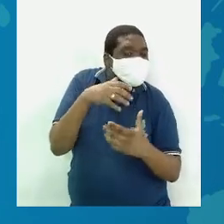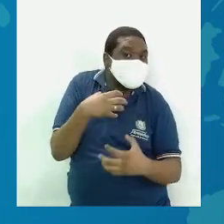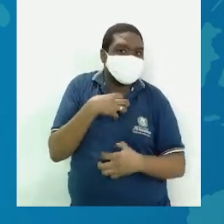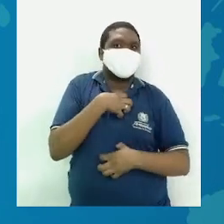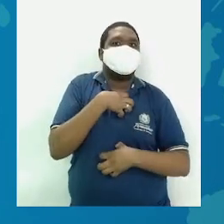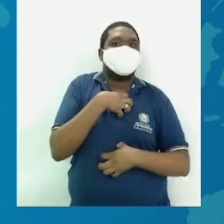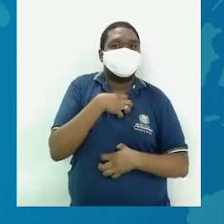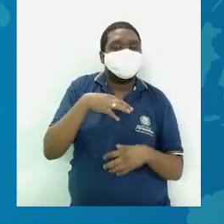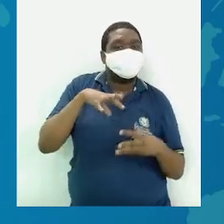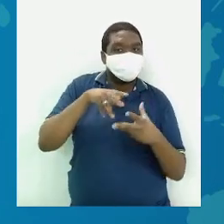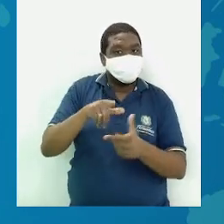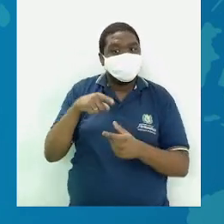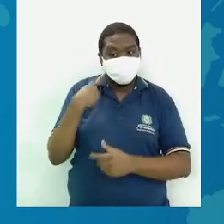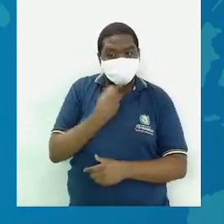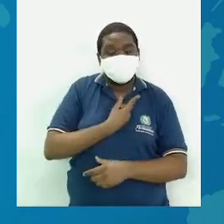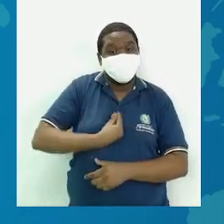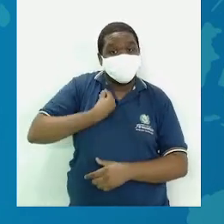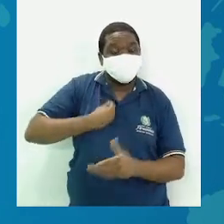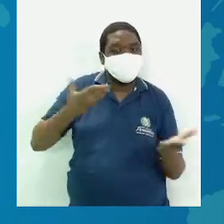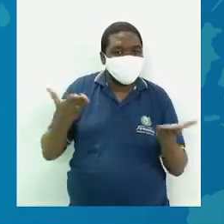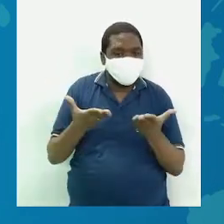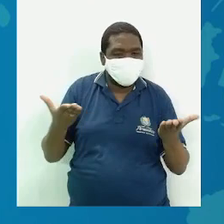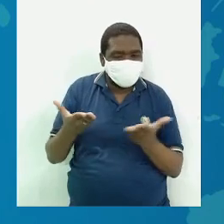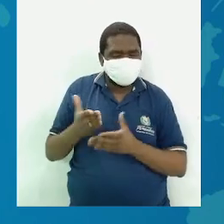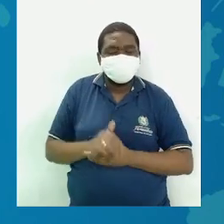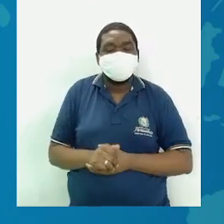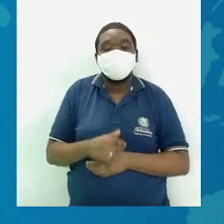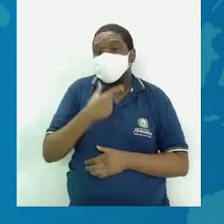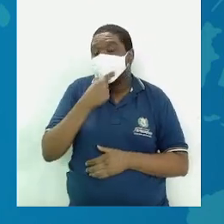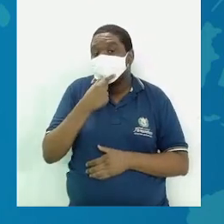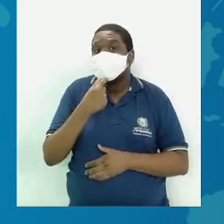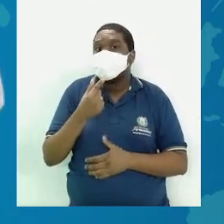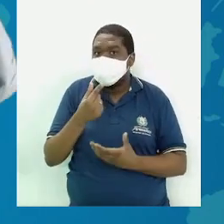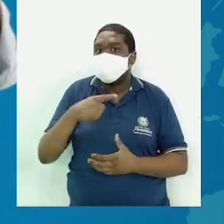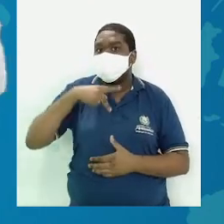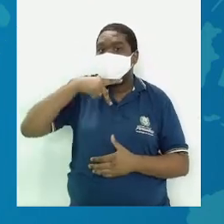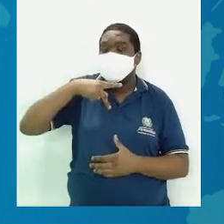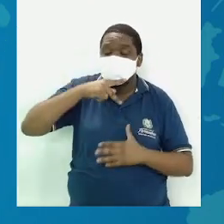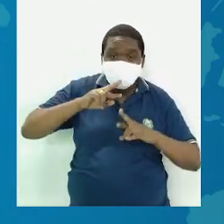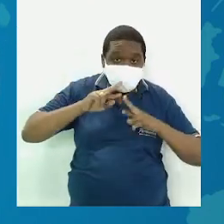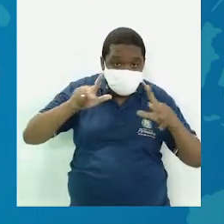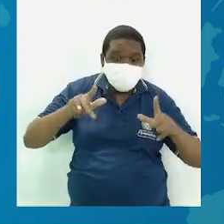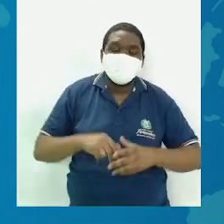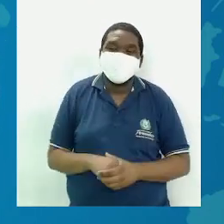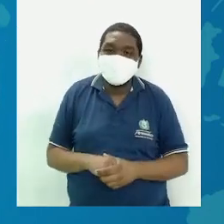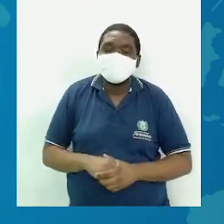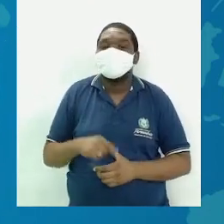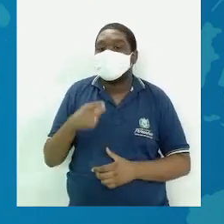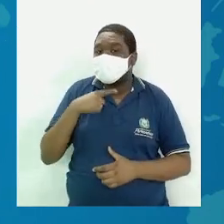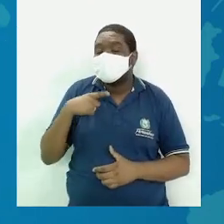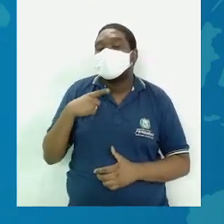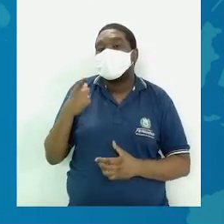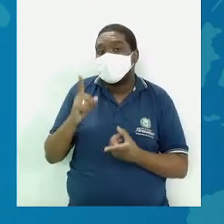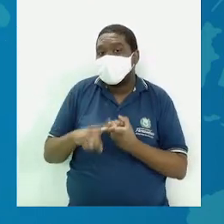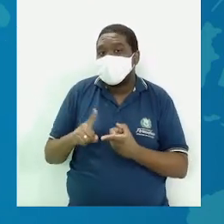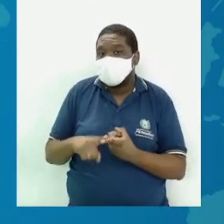seja, o mundo da nossa realidade. Platão ele fez uma diferença. Daí surge o pensamento